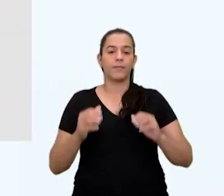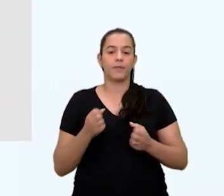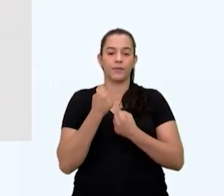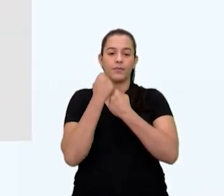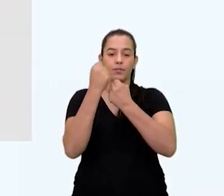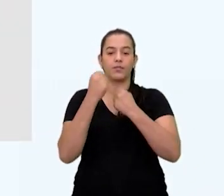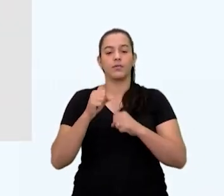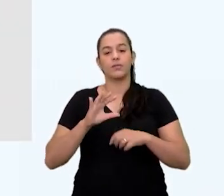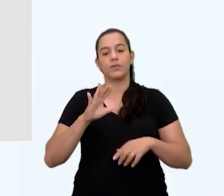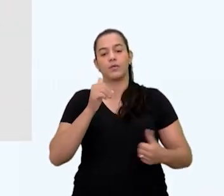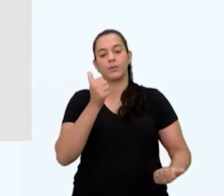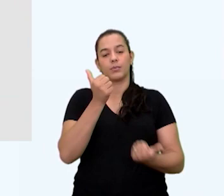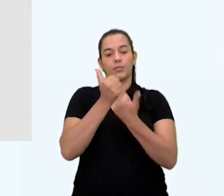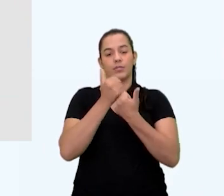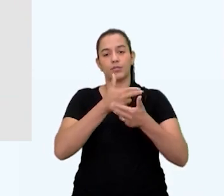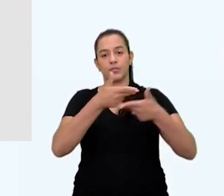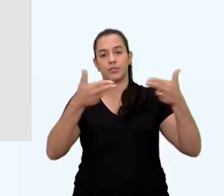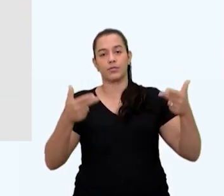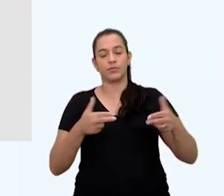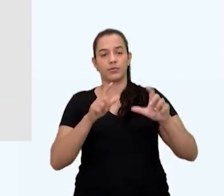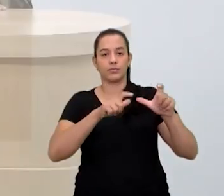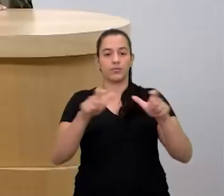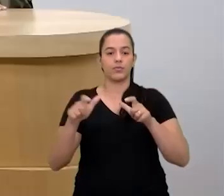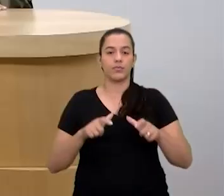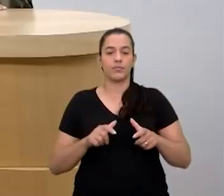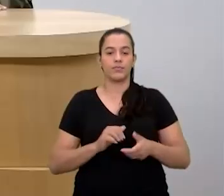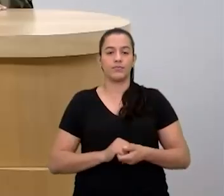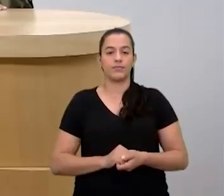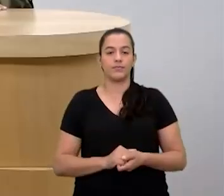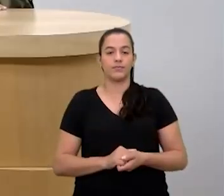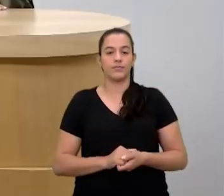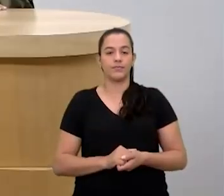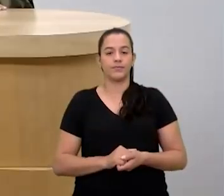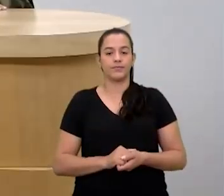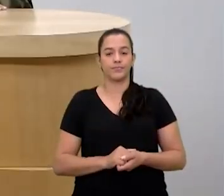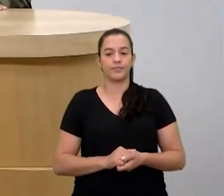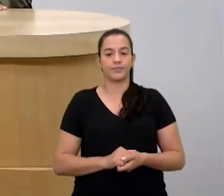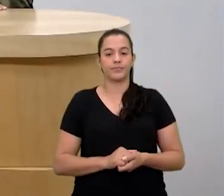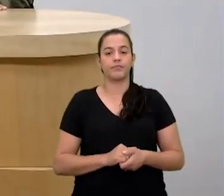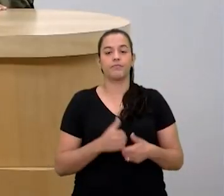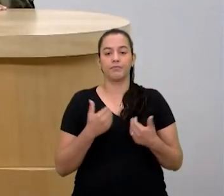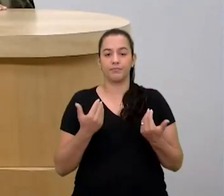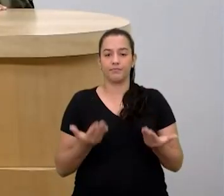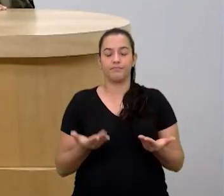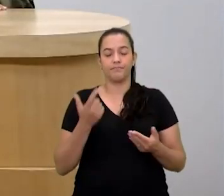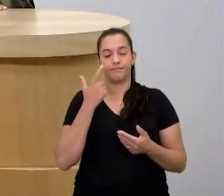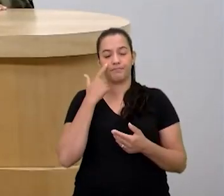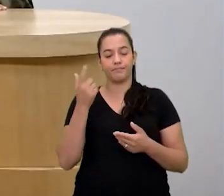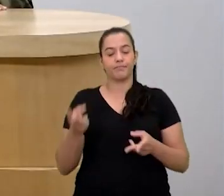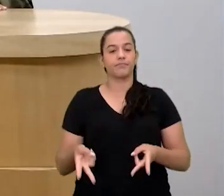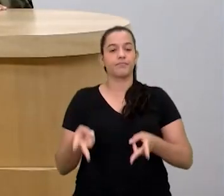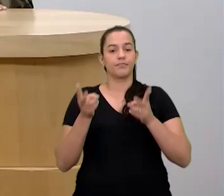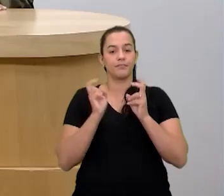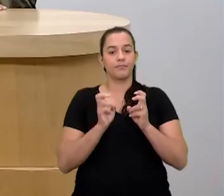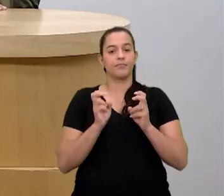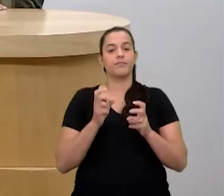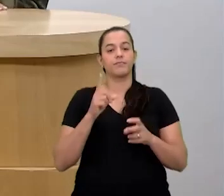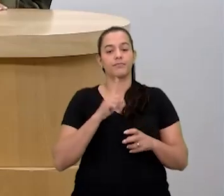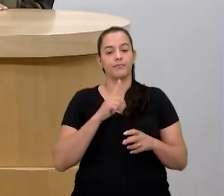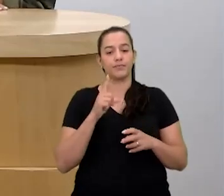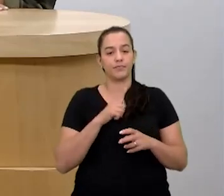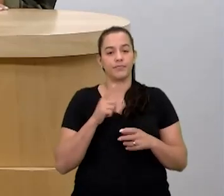e potencializando os recursos locais. É isso, né? Então a gente percebe que existe